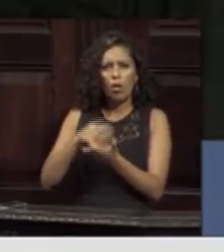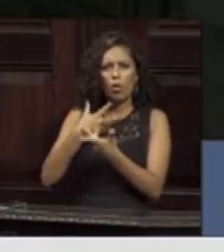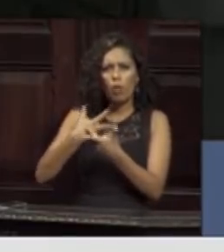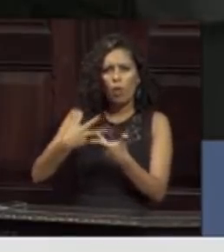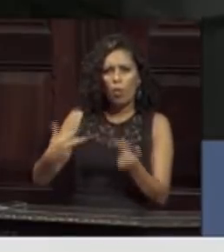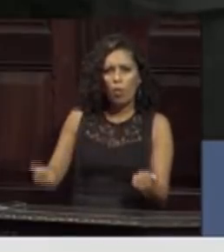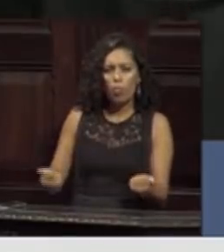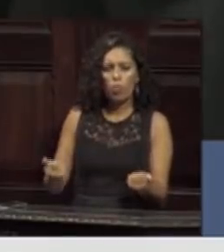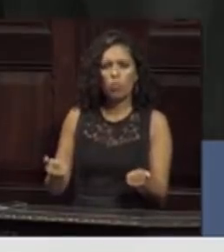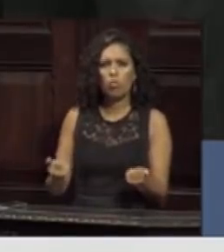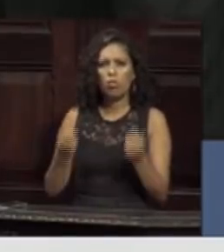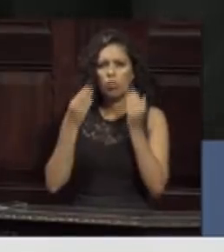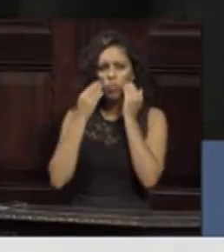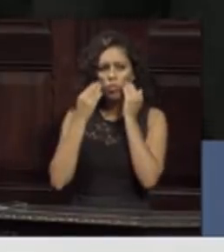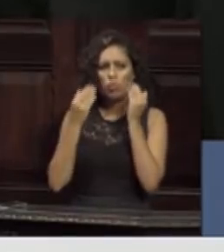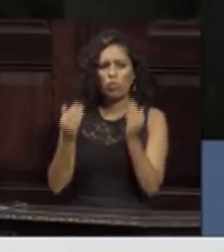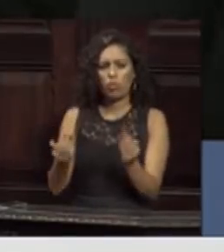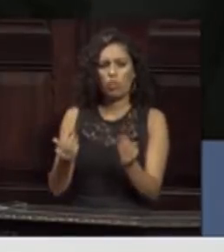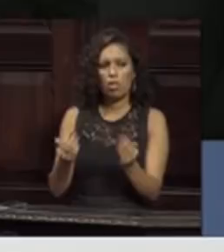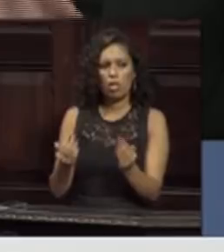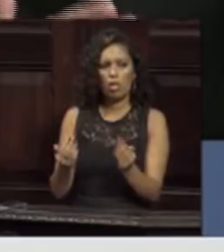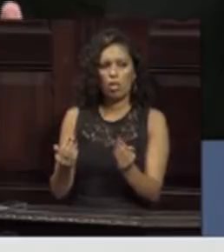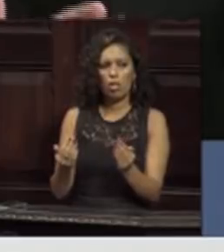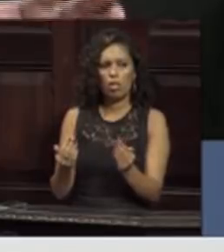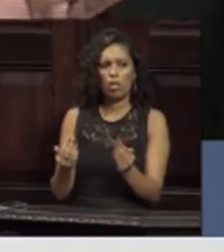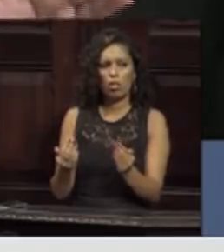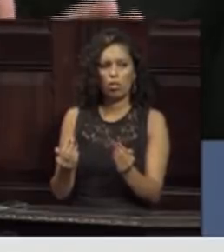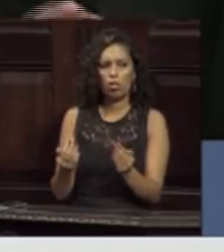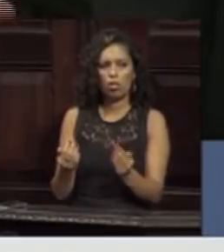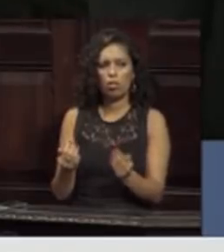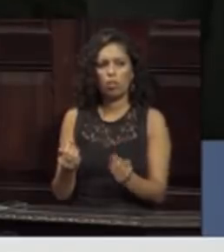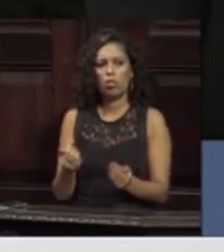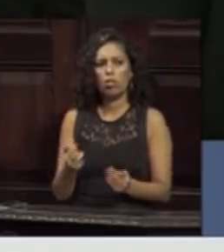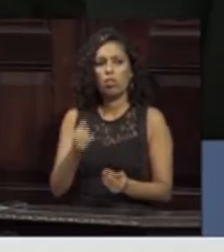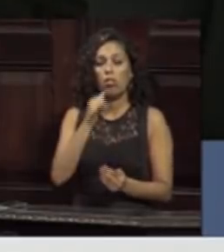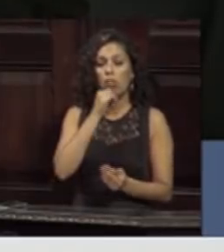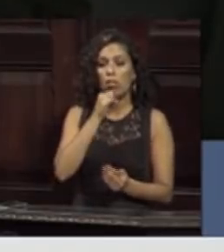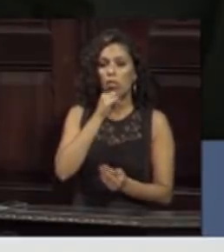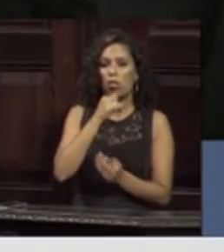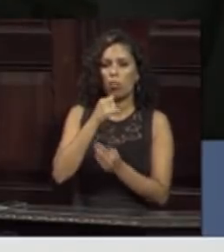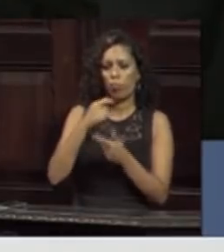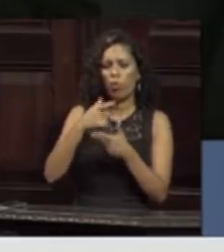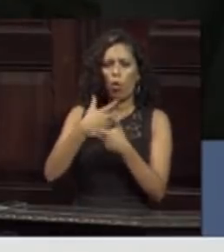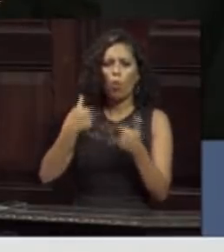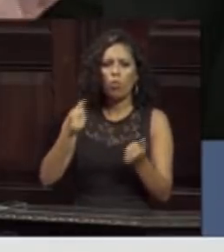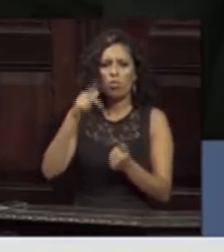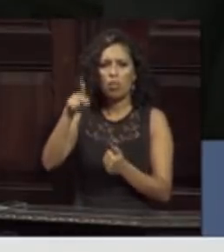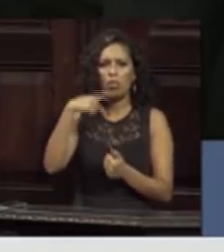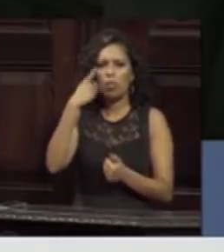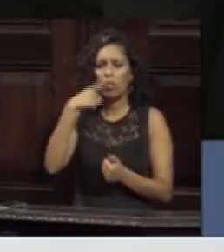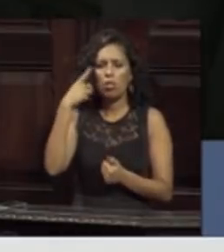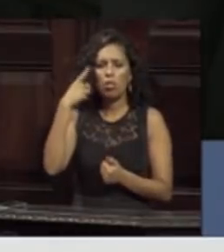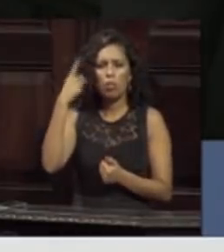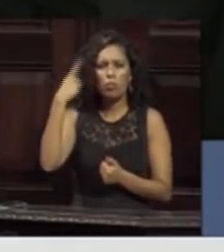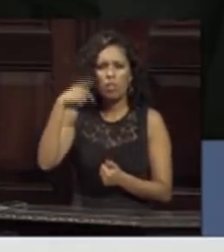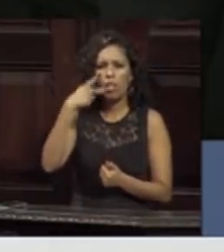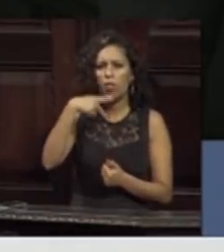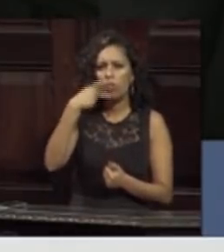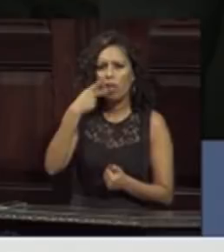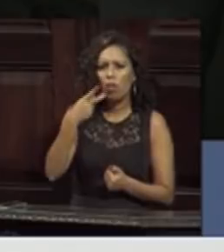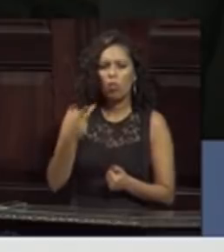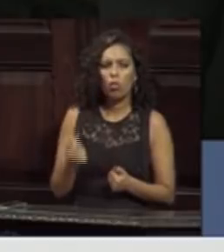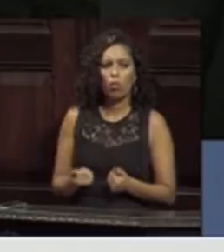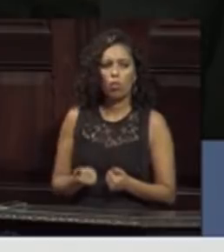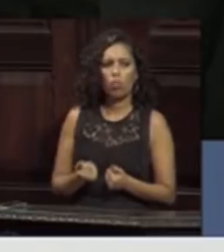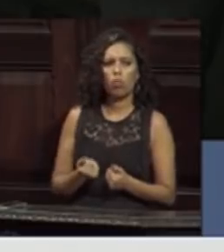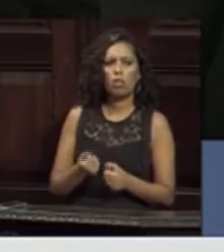muito bem feitas, hoje no Colégio de Líderes, por exemplo, uma delas feita pelo deputado Conte Bittencourt, que nos lembrou que nos últimos